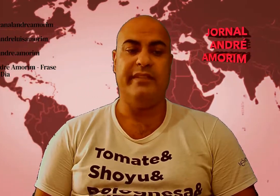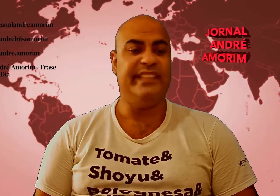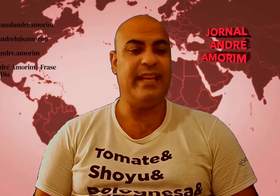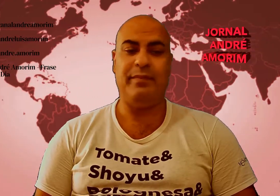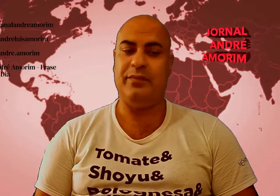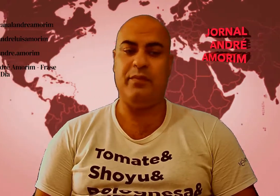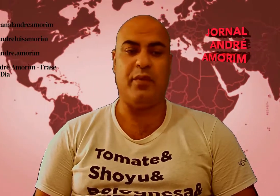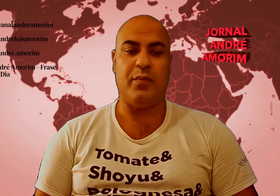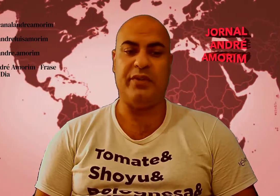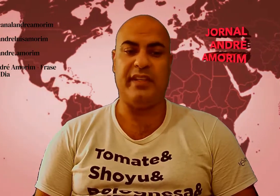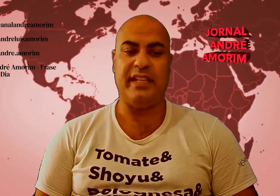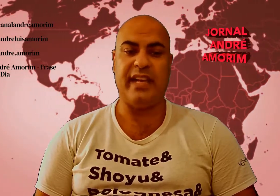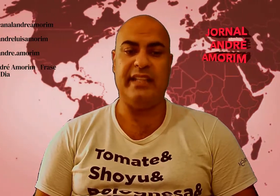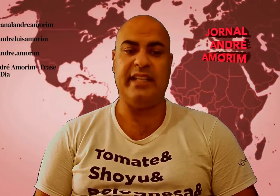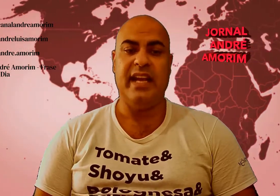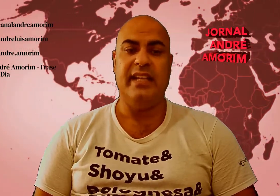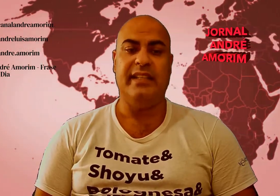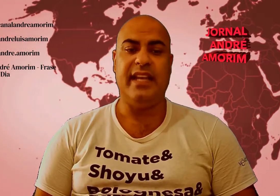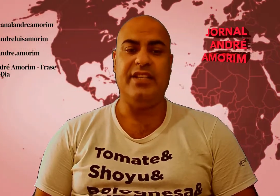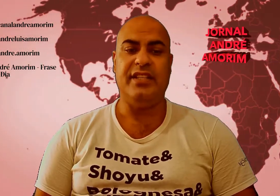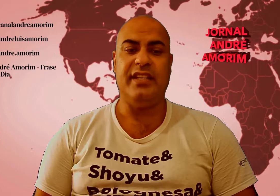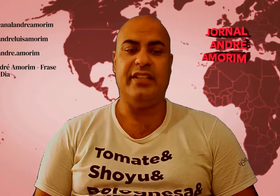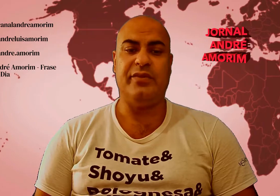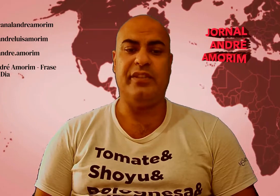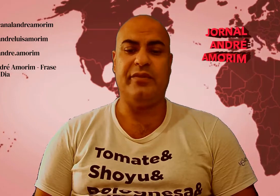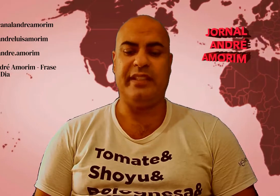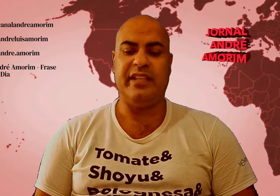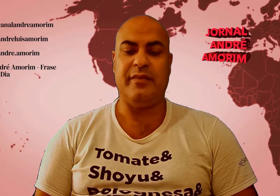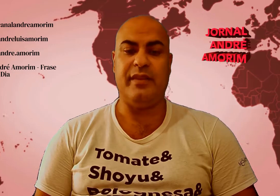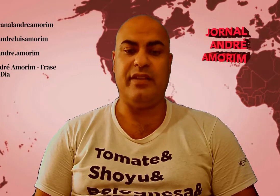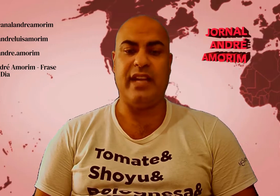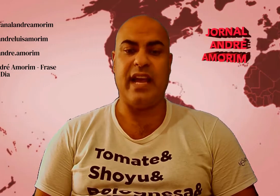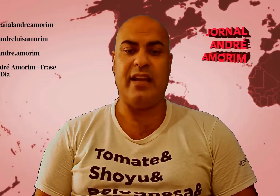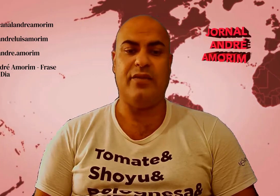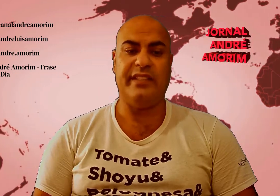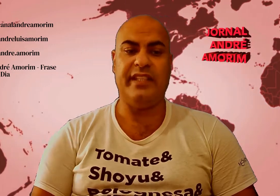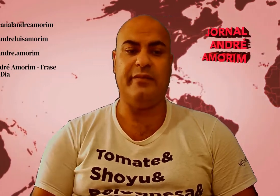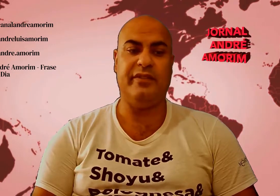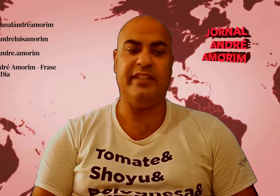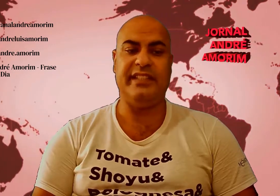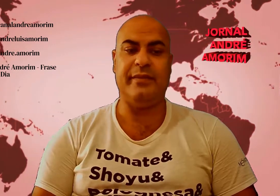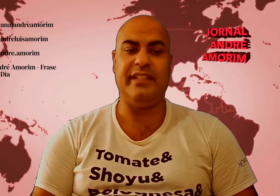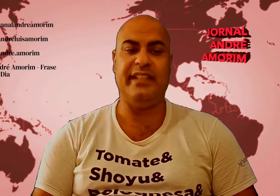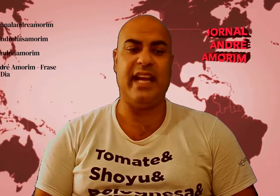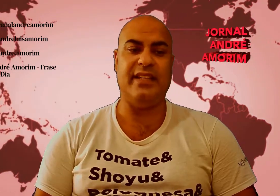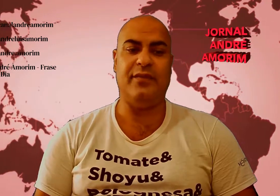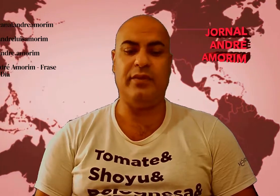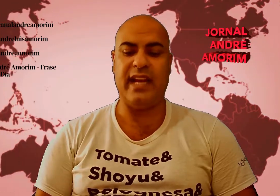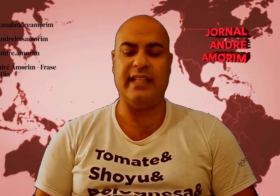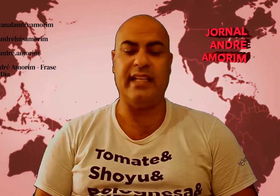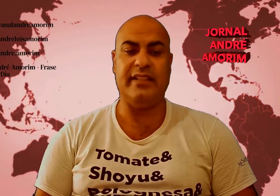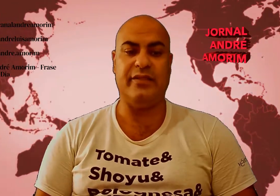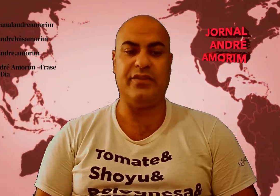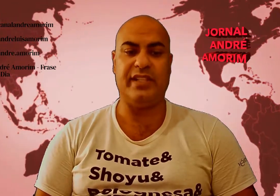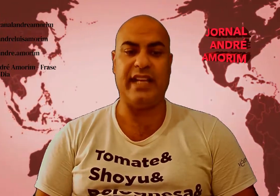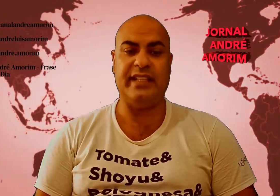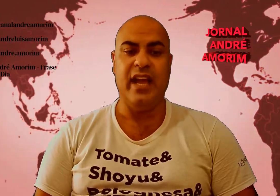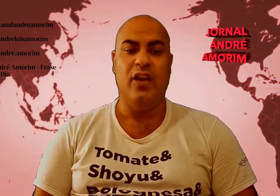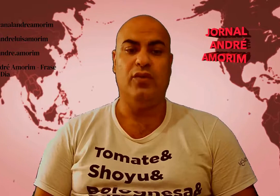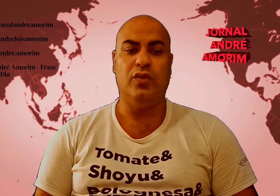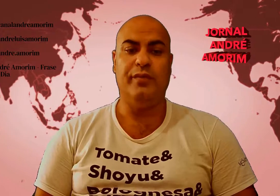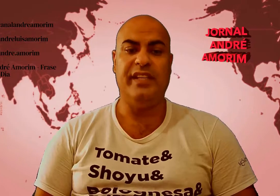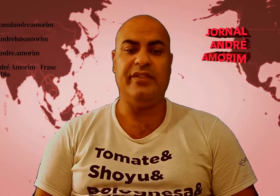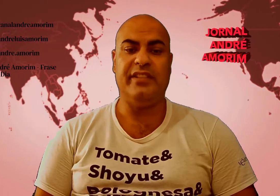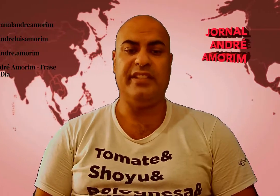R.K. Sempre foi um propósito aqui em casa. Desde que as coisas começaram a melhorar, conseguimos nos estabilizar e não faltar nada dentro de